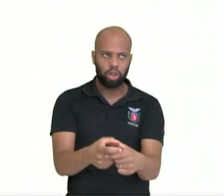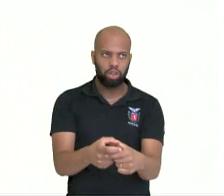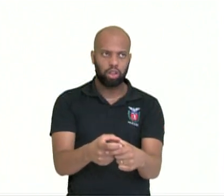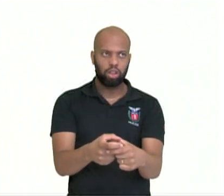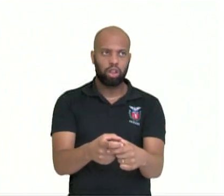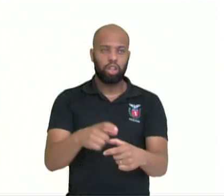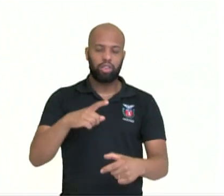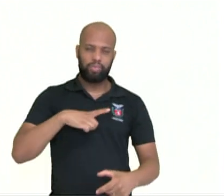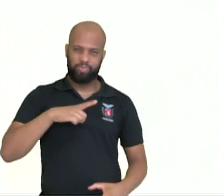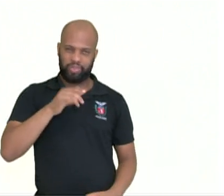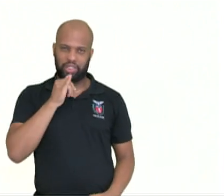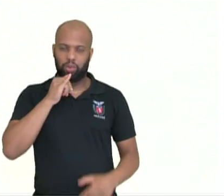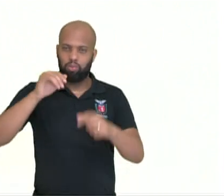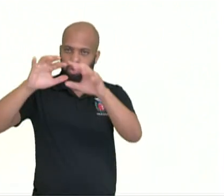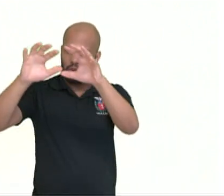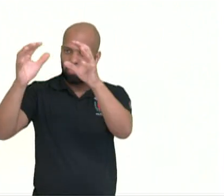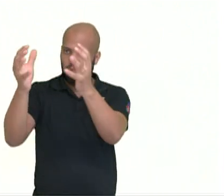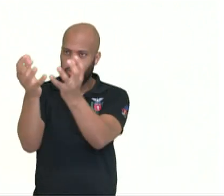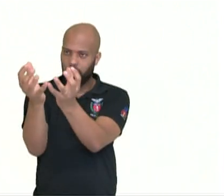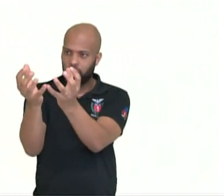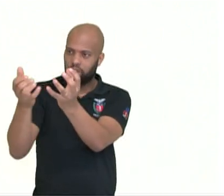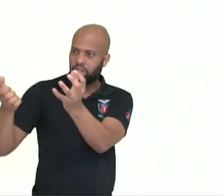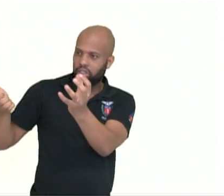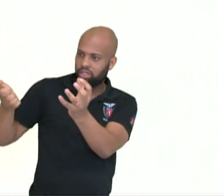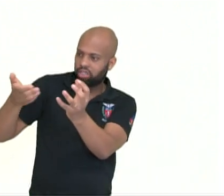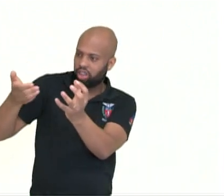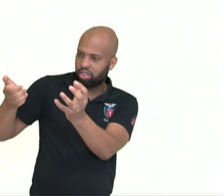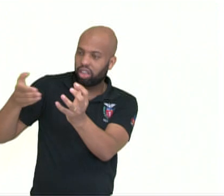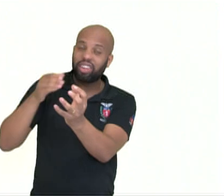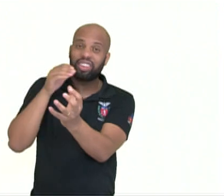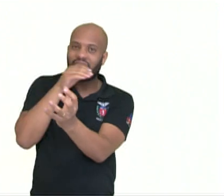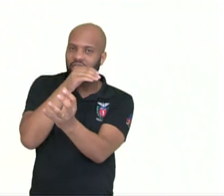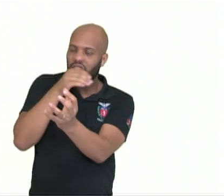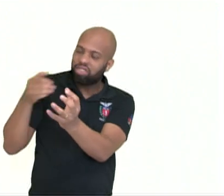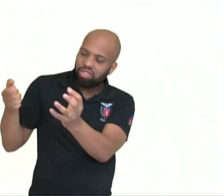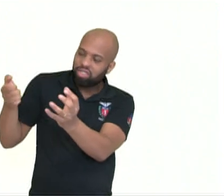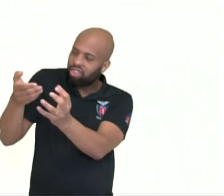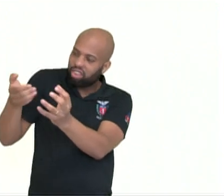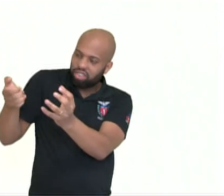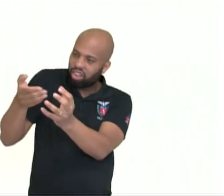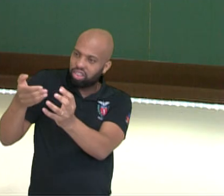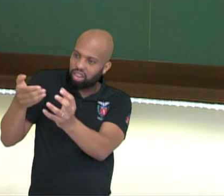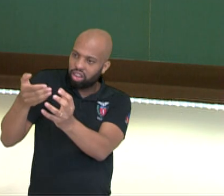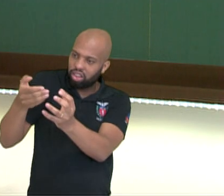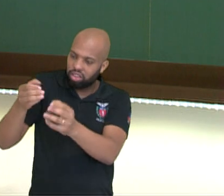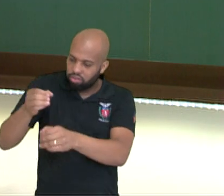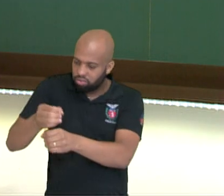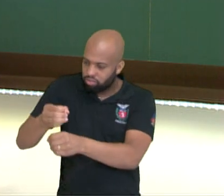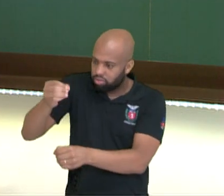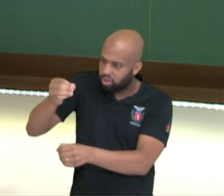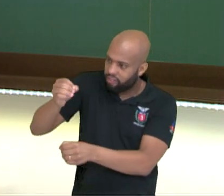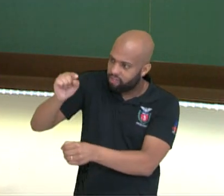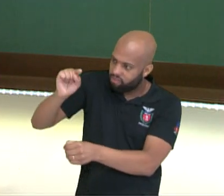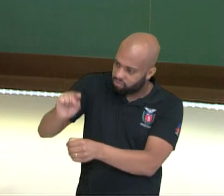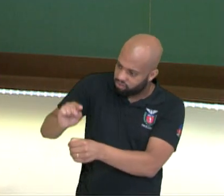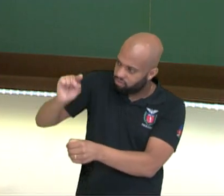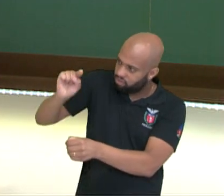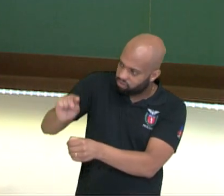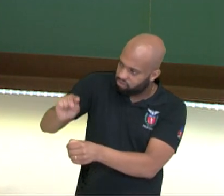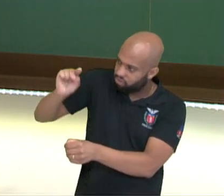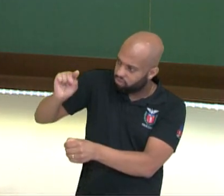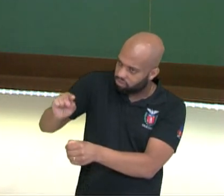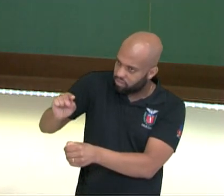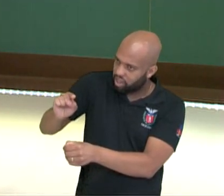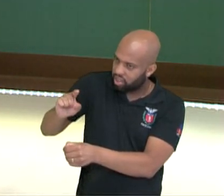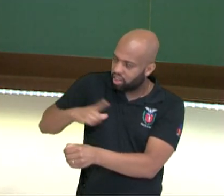então aqueço esse bulbo, tá? Ou esfrio esse bulbo, e varia a pressão. Quando a pressão varia, a coluninha de